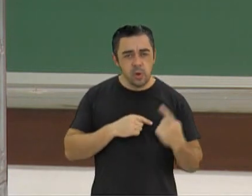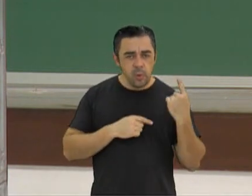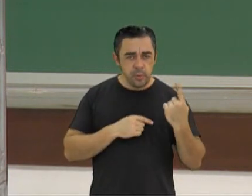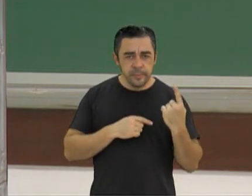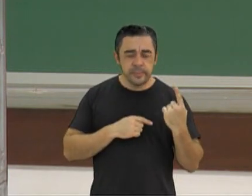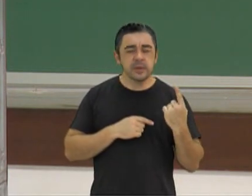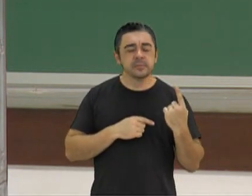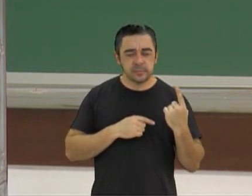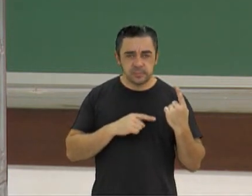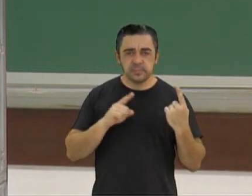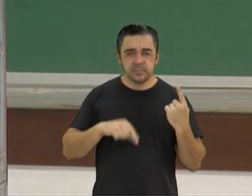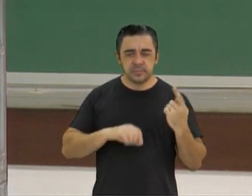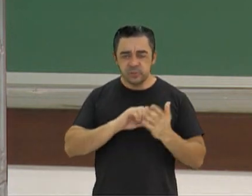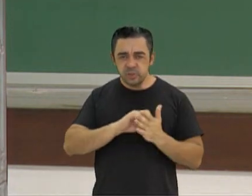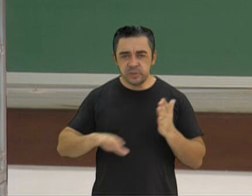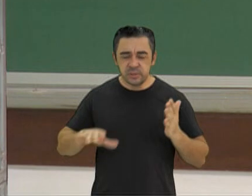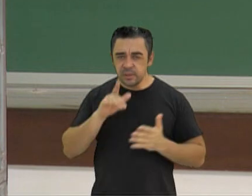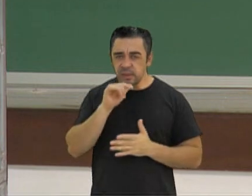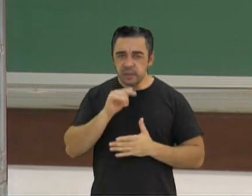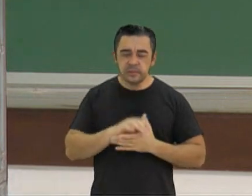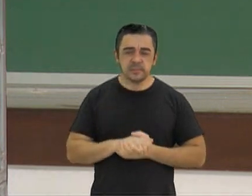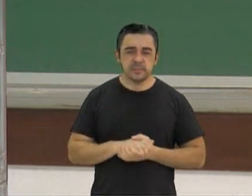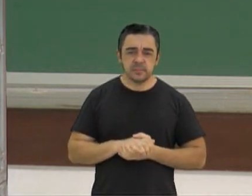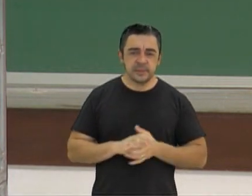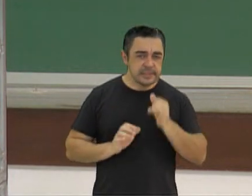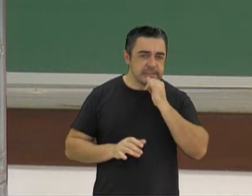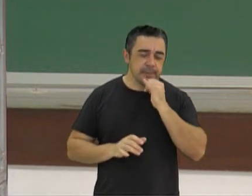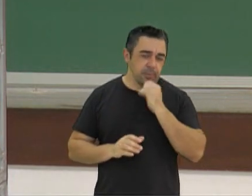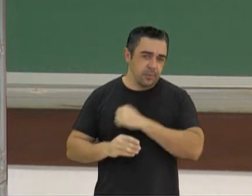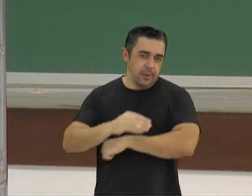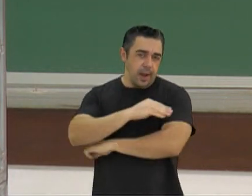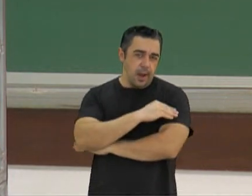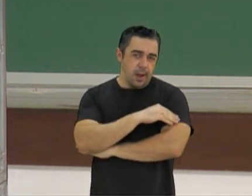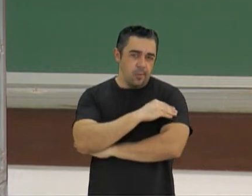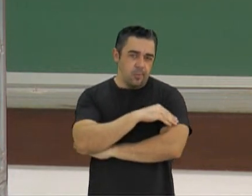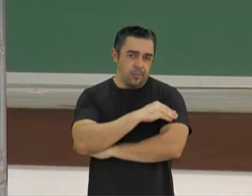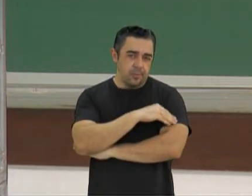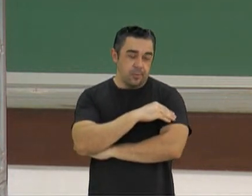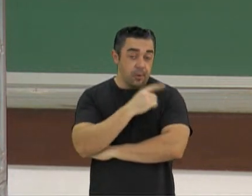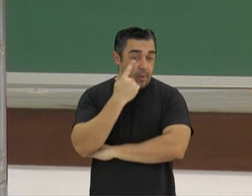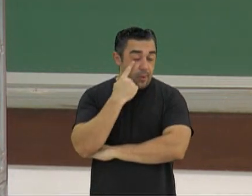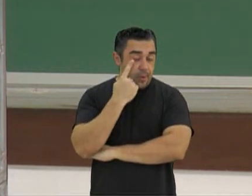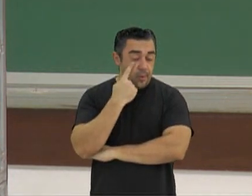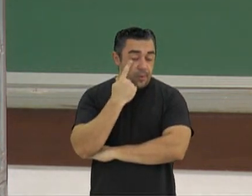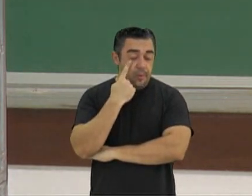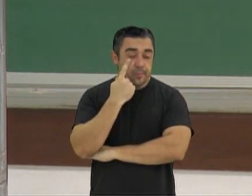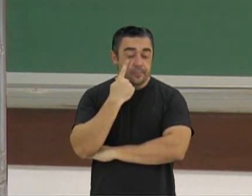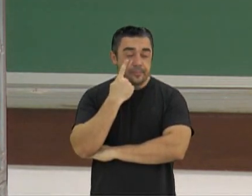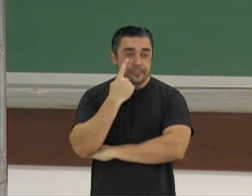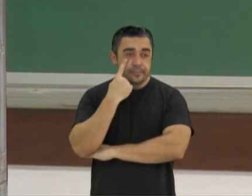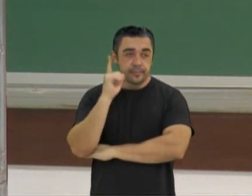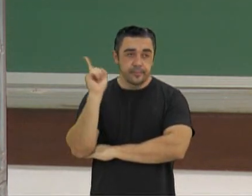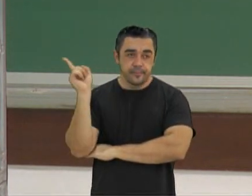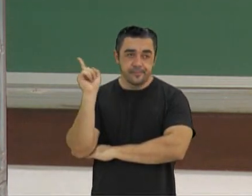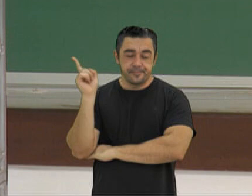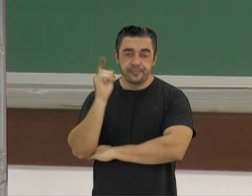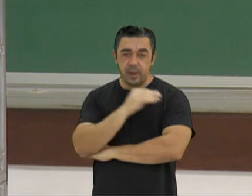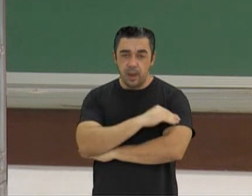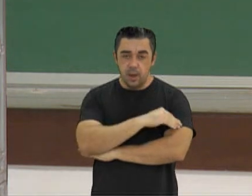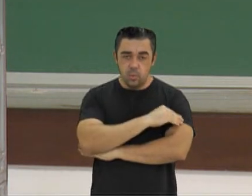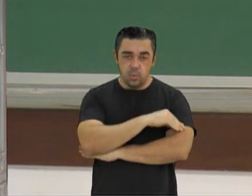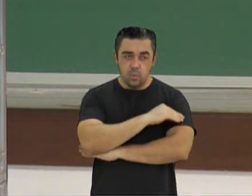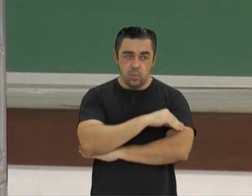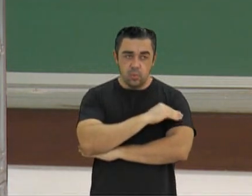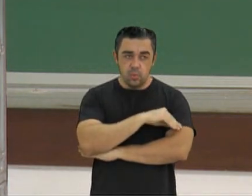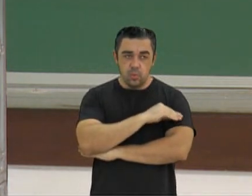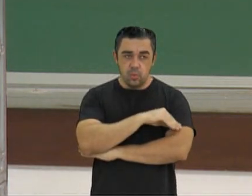eu acabo liberando água. Então eu tenho lá um álcool, certo? Galera, presta atenção. O álcool